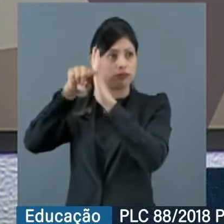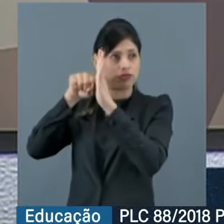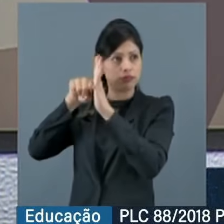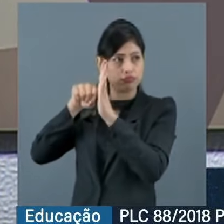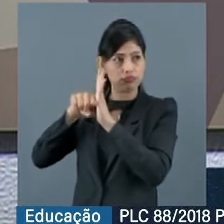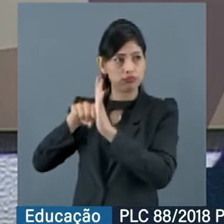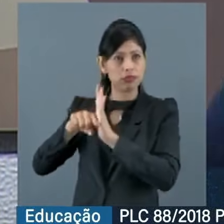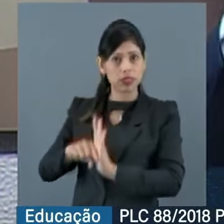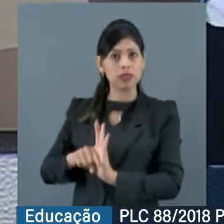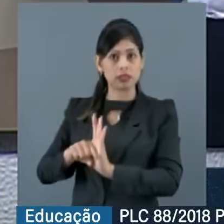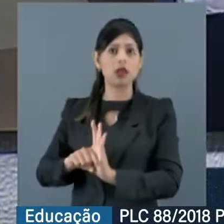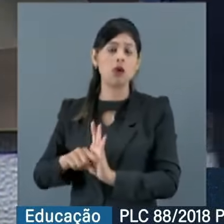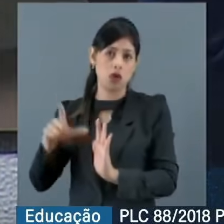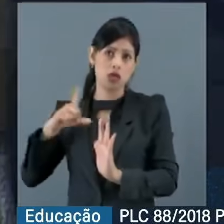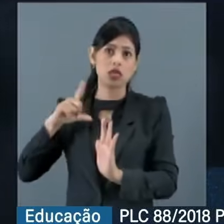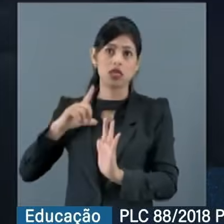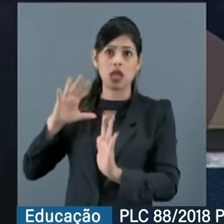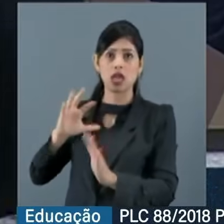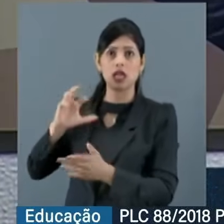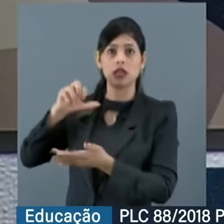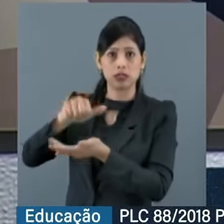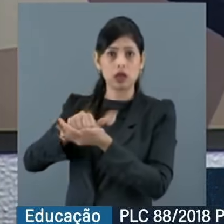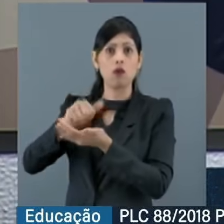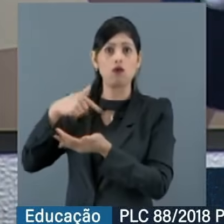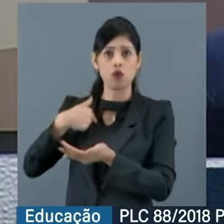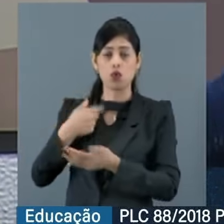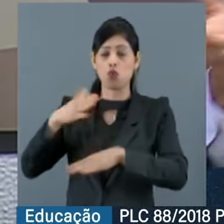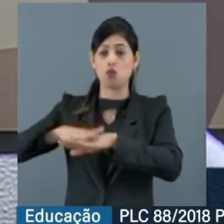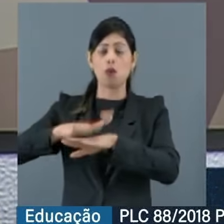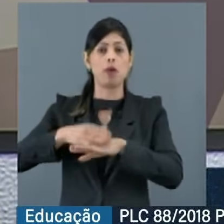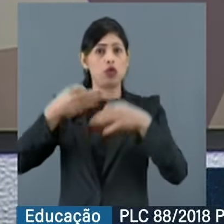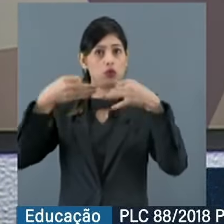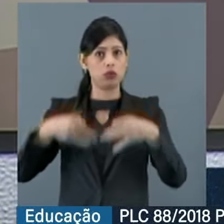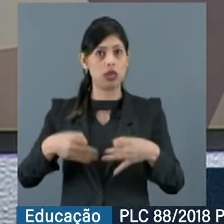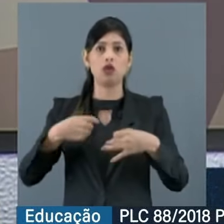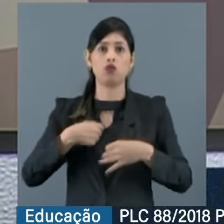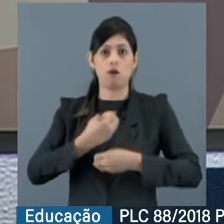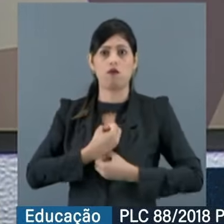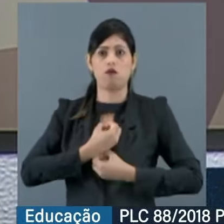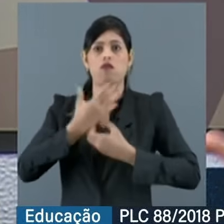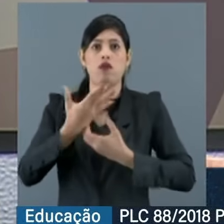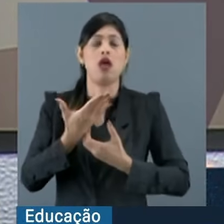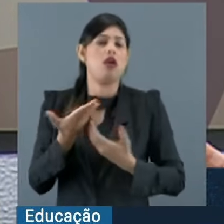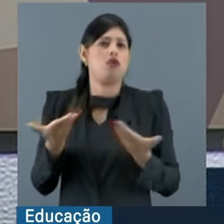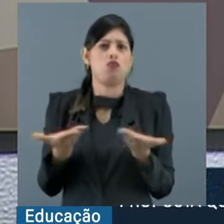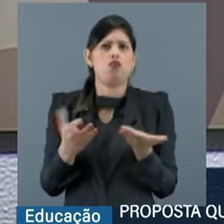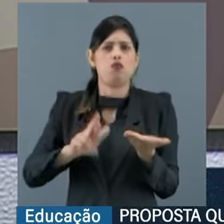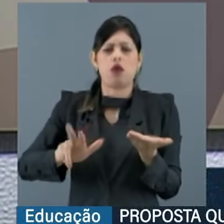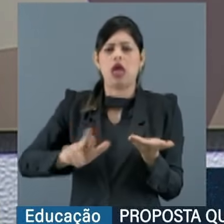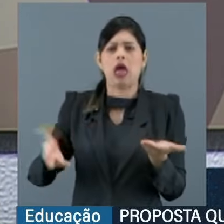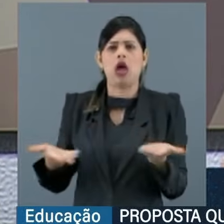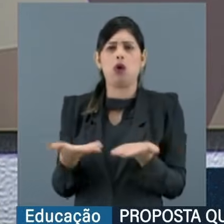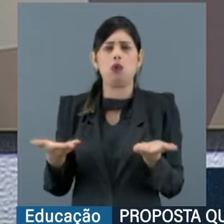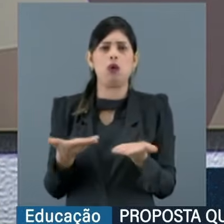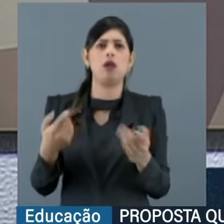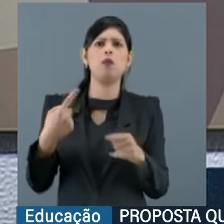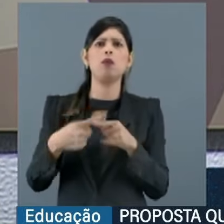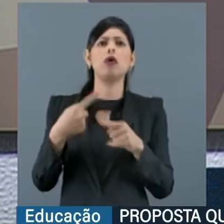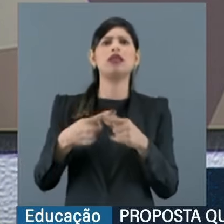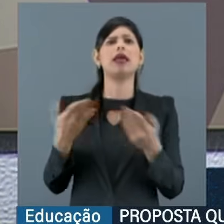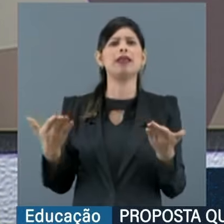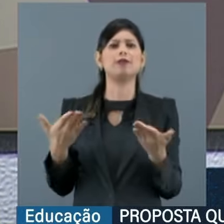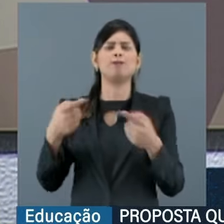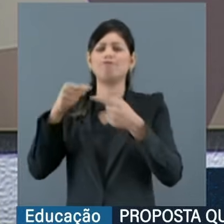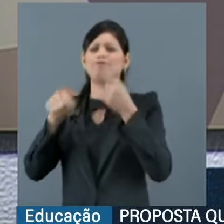tramita, evidentemente, eu vou me pronunciar no momento próprio, nos autos. E não agora, antecipadamente, porque isso quebraria